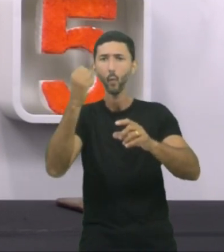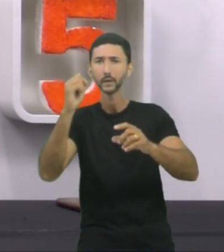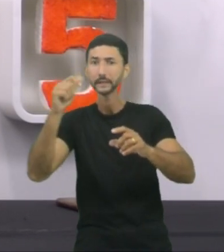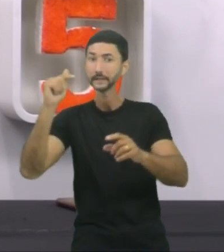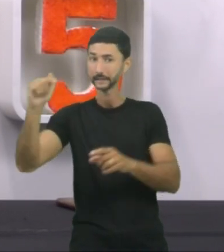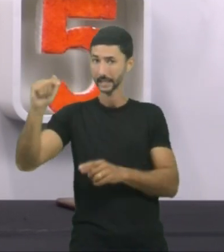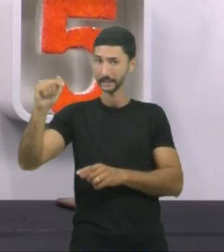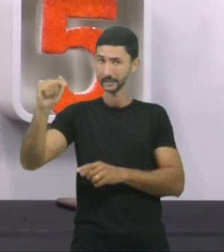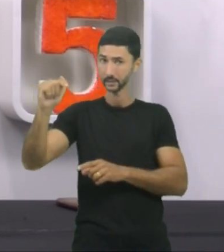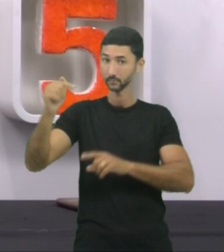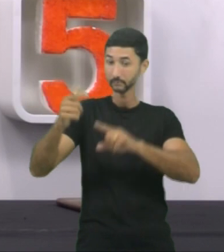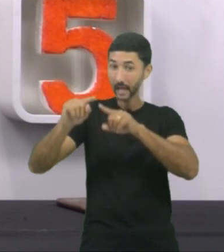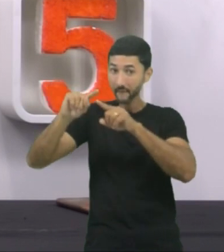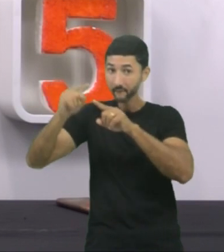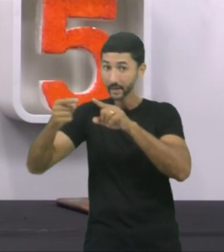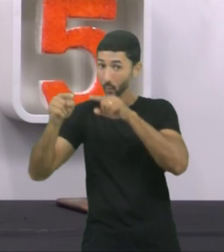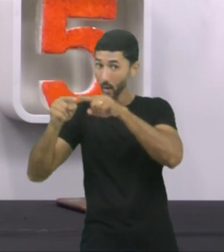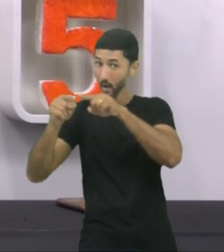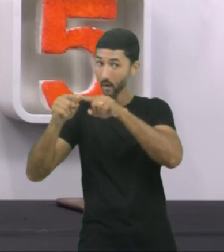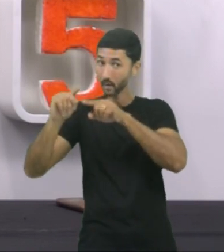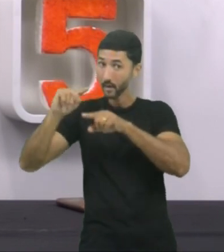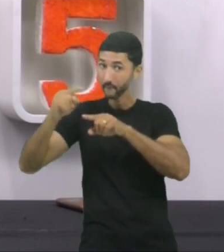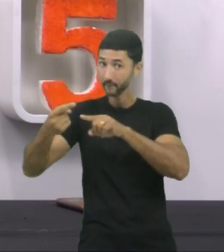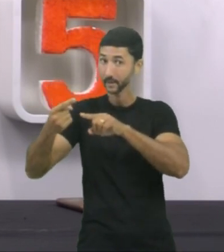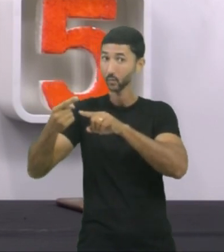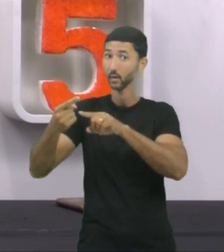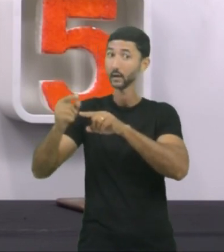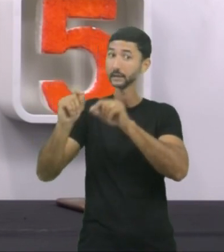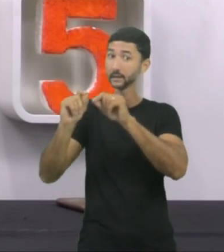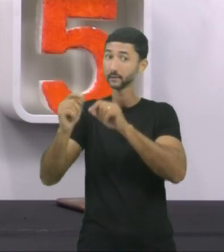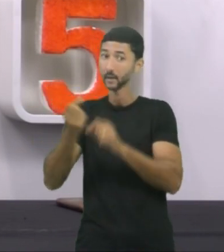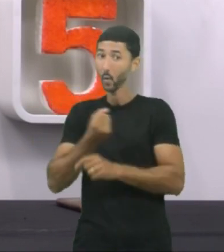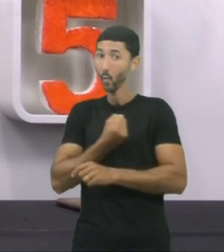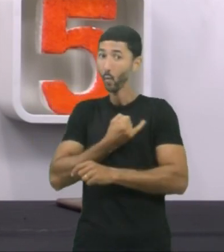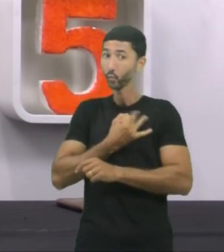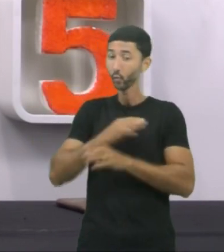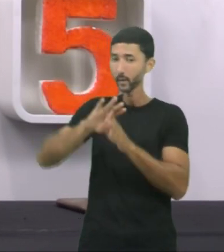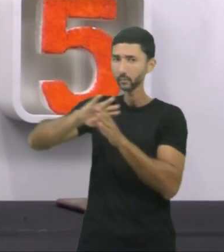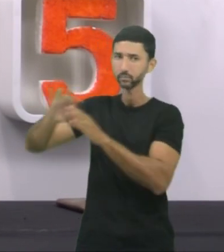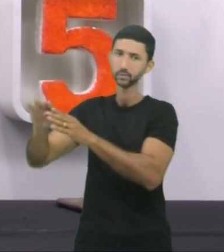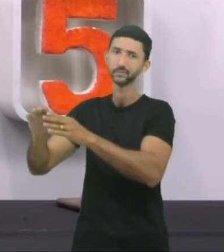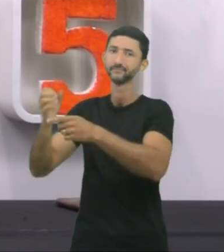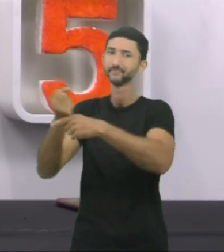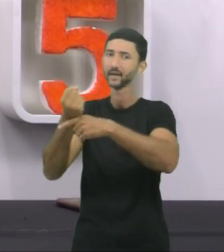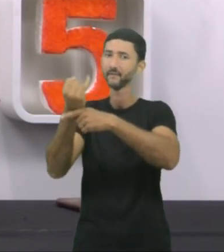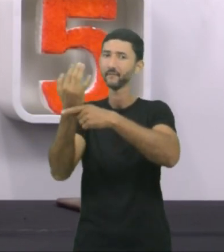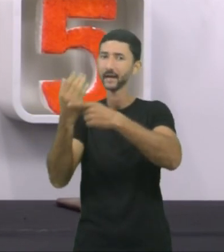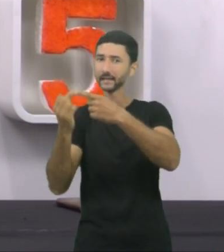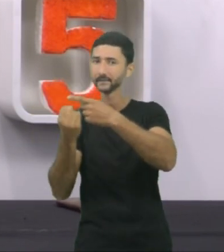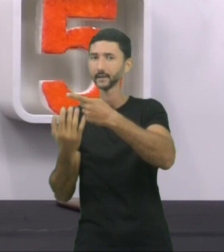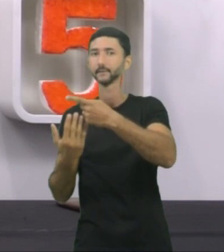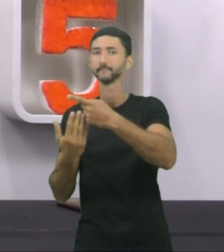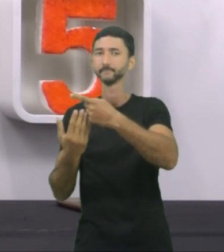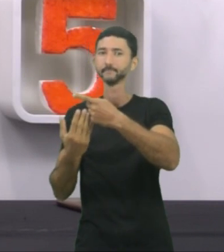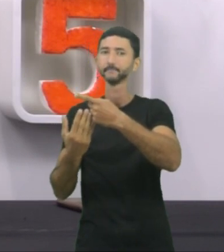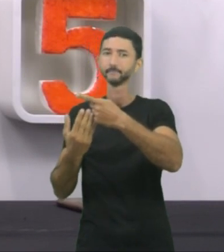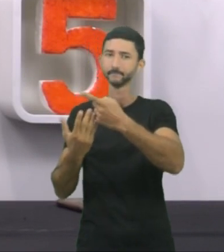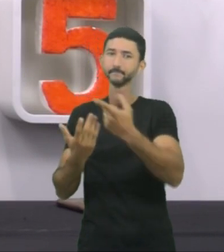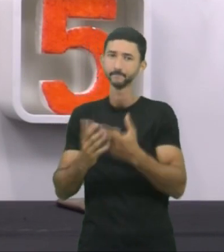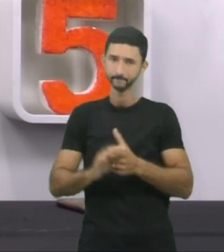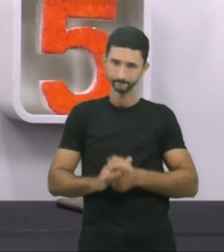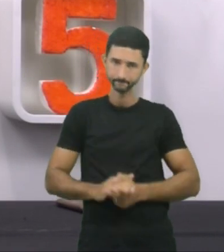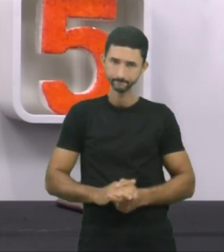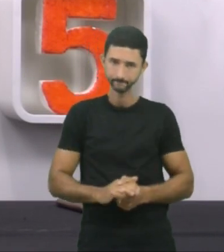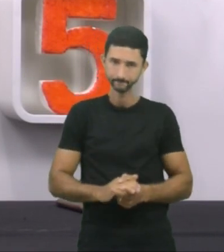3,87. Essa vírgula, ela está dizendo que o número ele não é inteiro. Ele tem uma parte inteira e outra